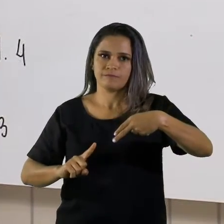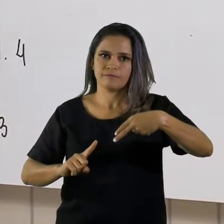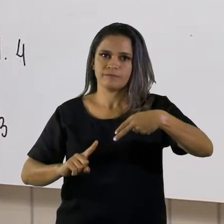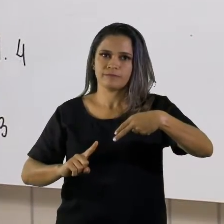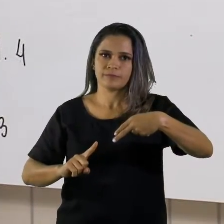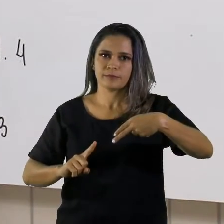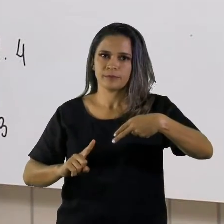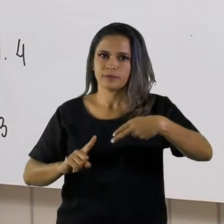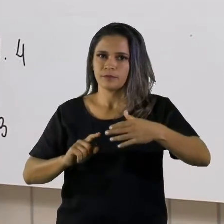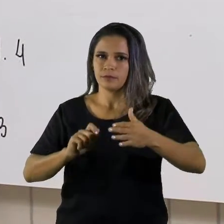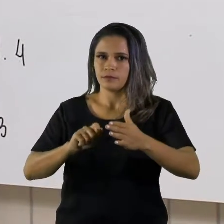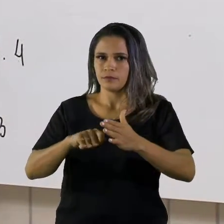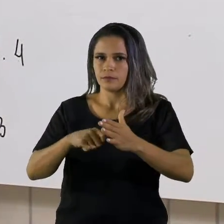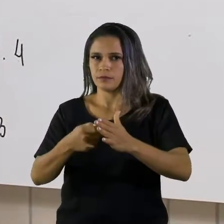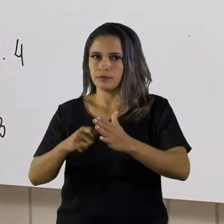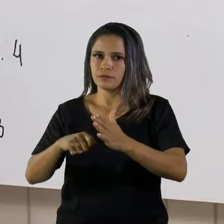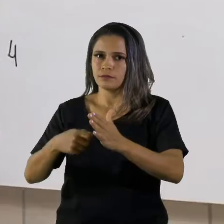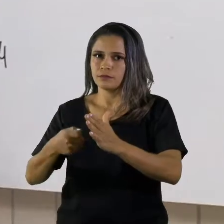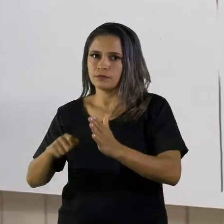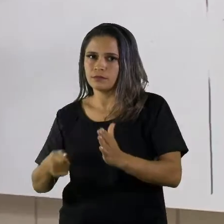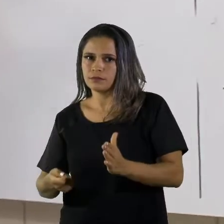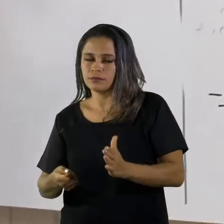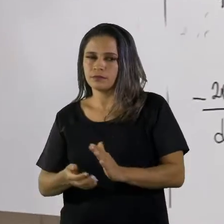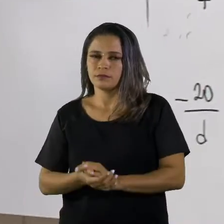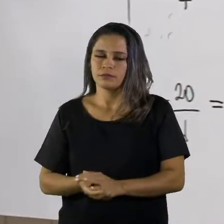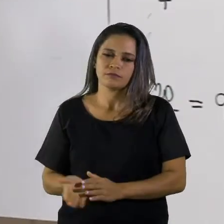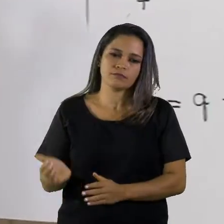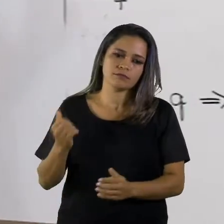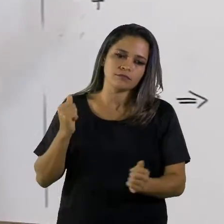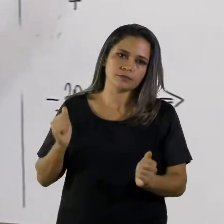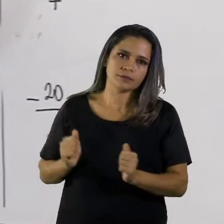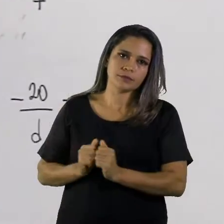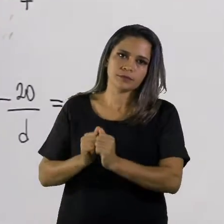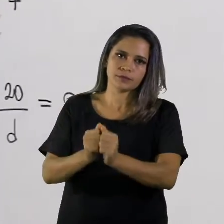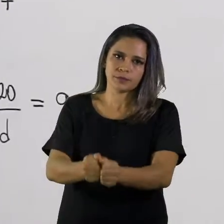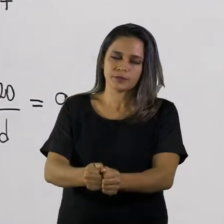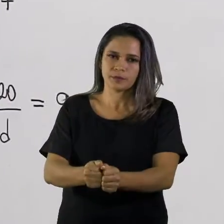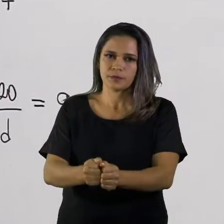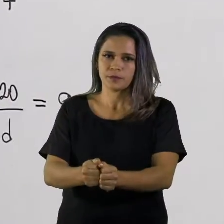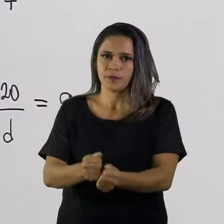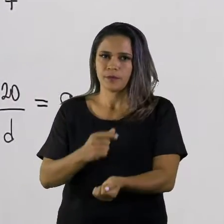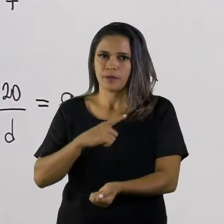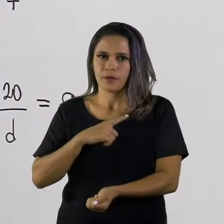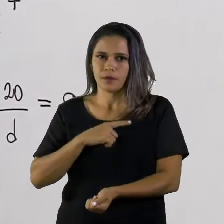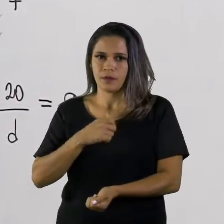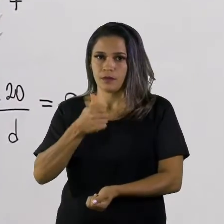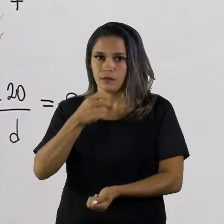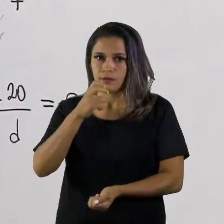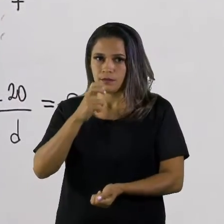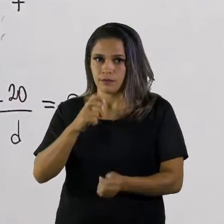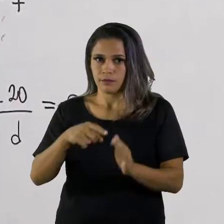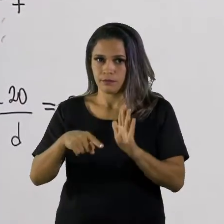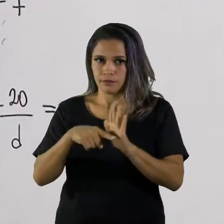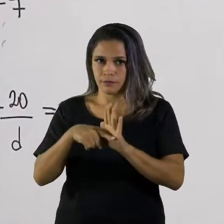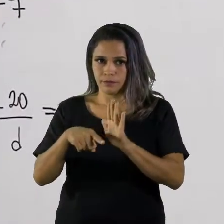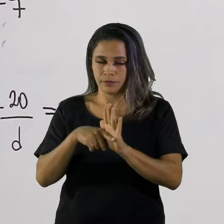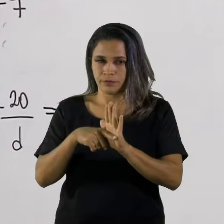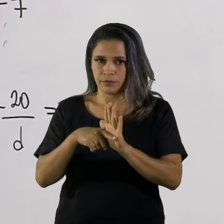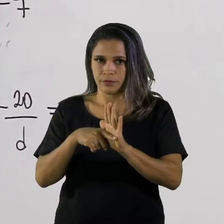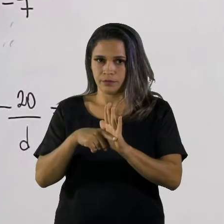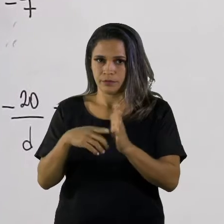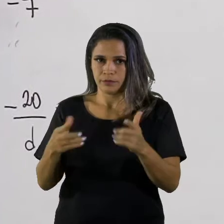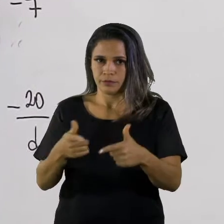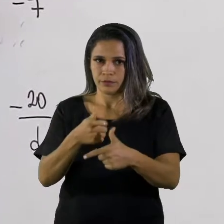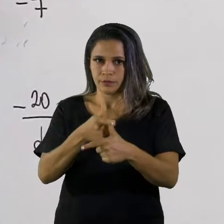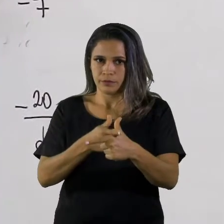os sinais para ver o que acontece. Me acompanhe aqui. Eu tenho 15 negativo e eu estou dividindo